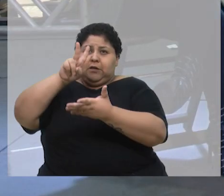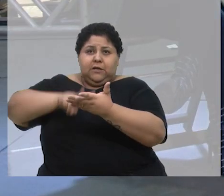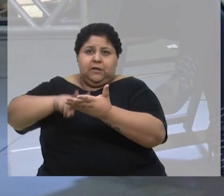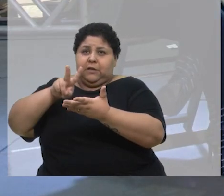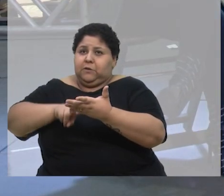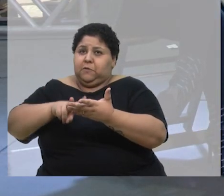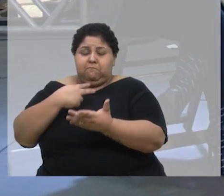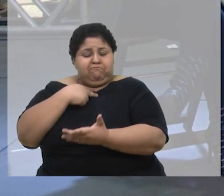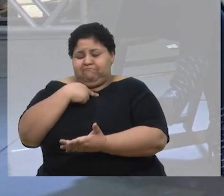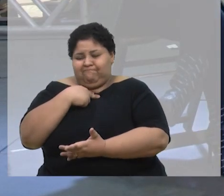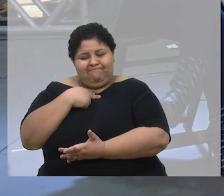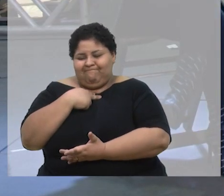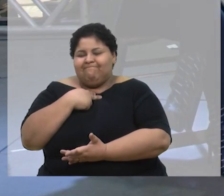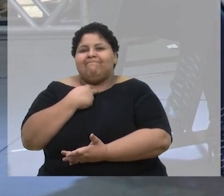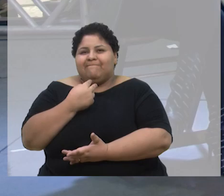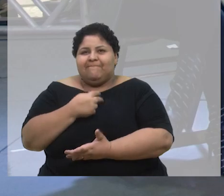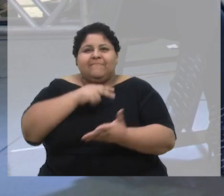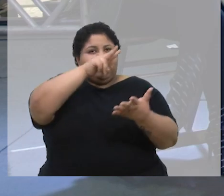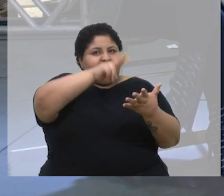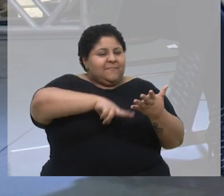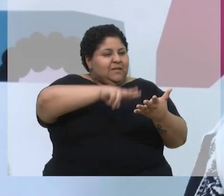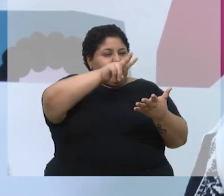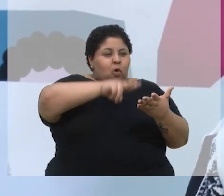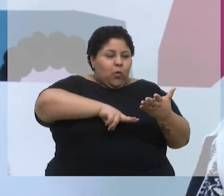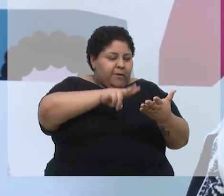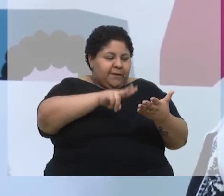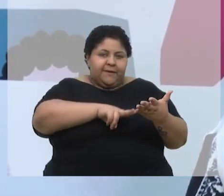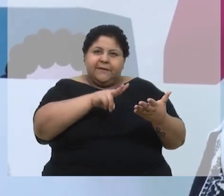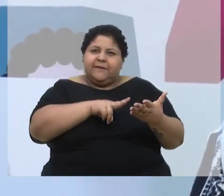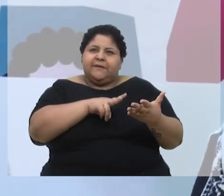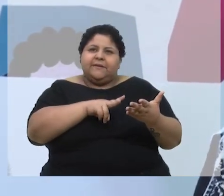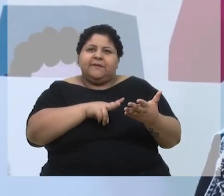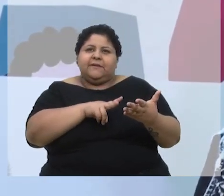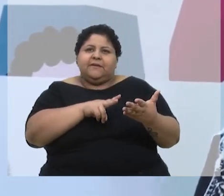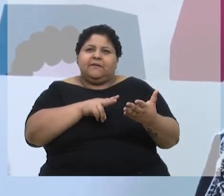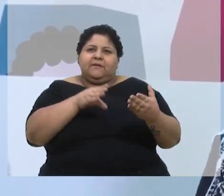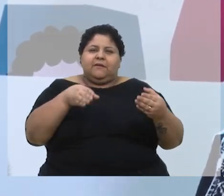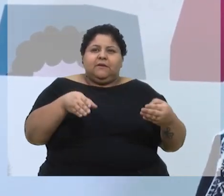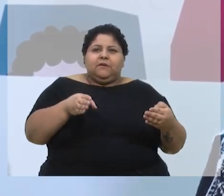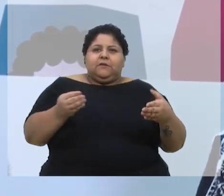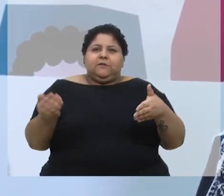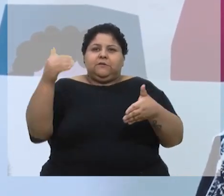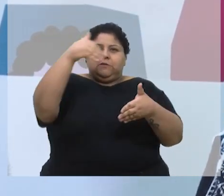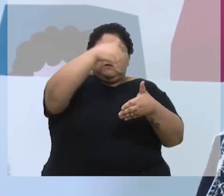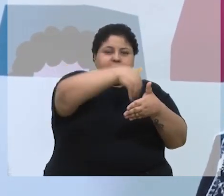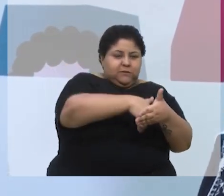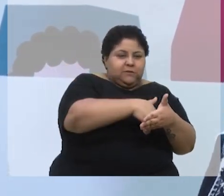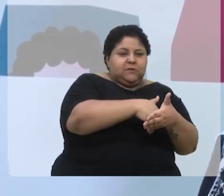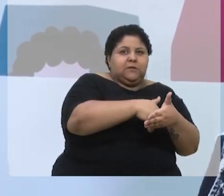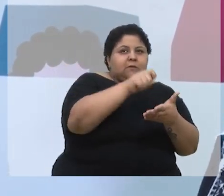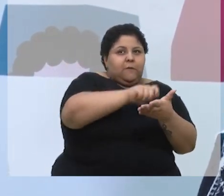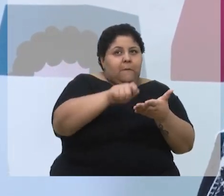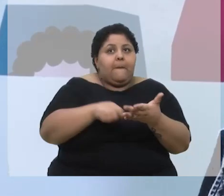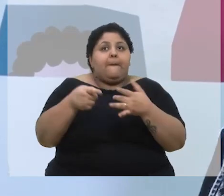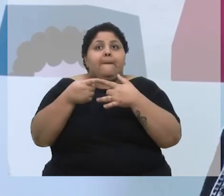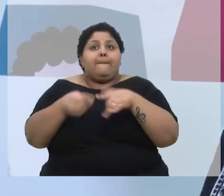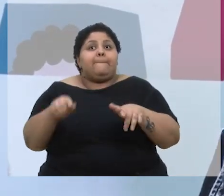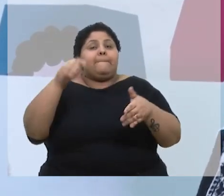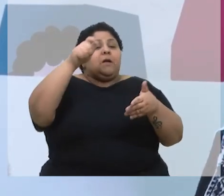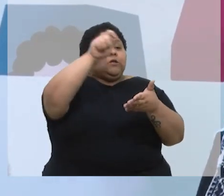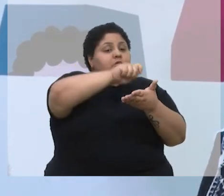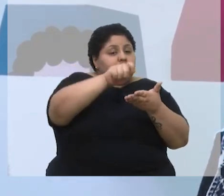esse ensejo para publicar. Agora que eu fiz uma obra um pouquinho diferente, mas quem trabalha com literatura de